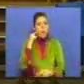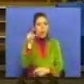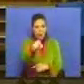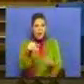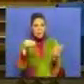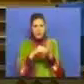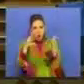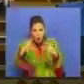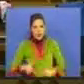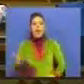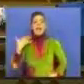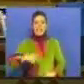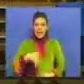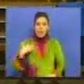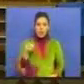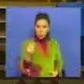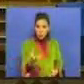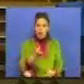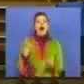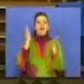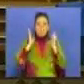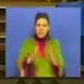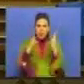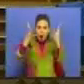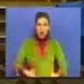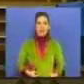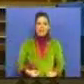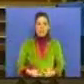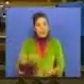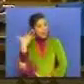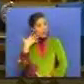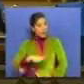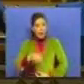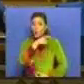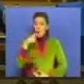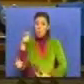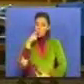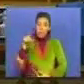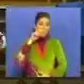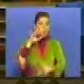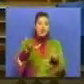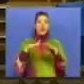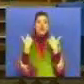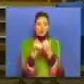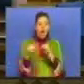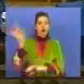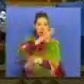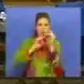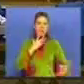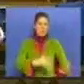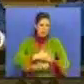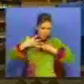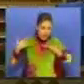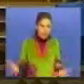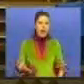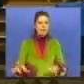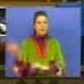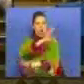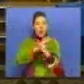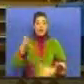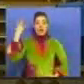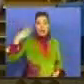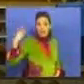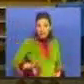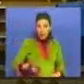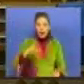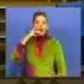orçamento. Querem solidariedade? Tem que haver orçamento. Querem compromisso com a proteção social? Uma Europa grande. É uma Europa que quer, que tem